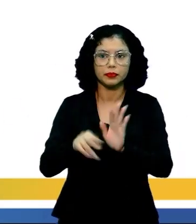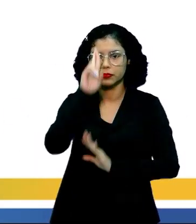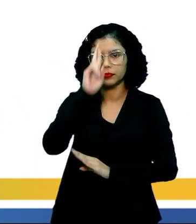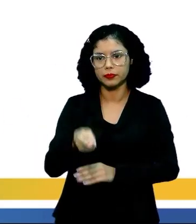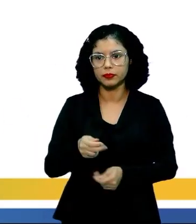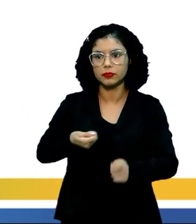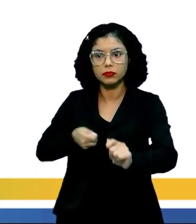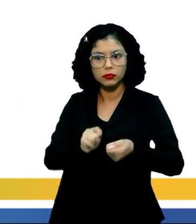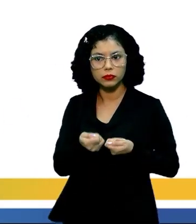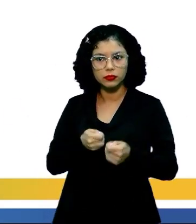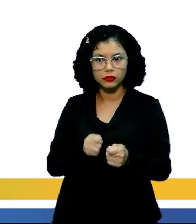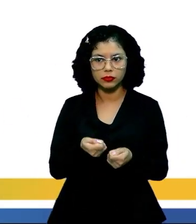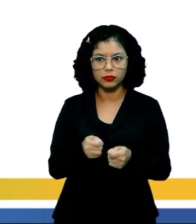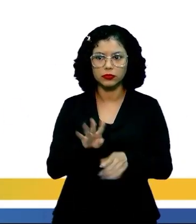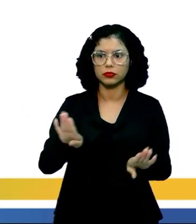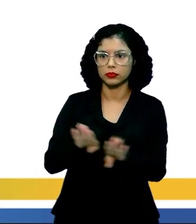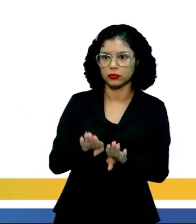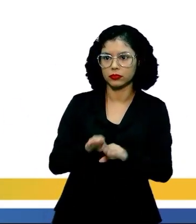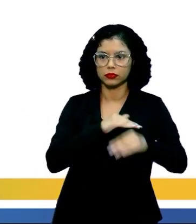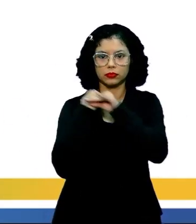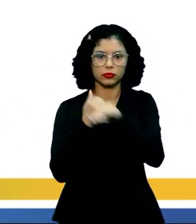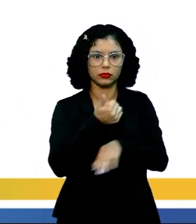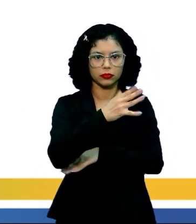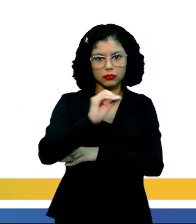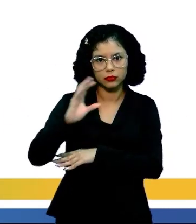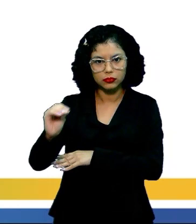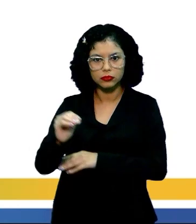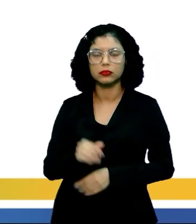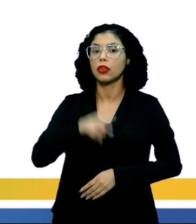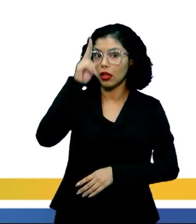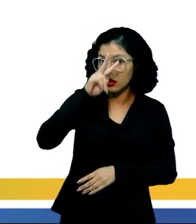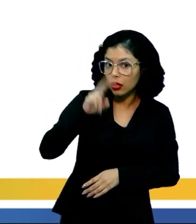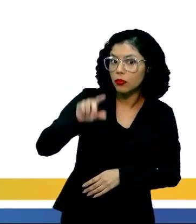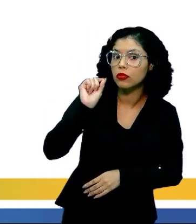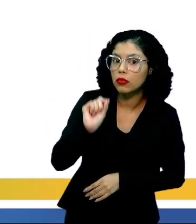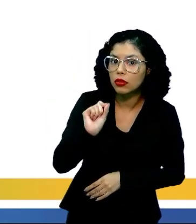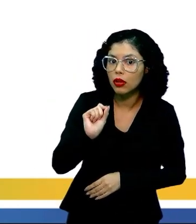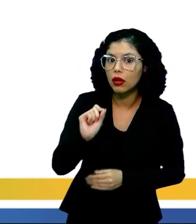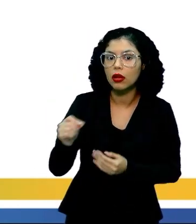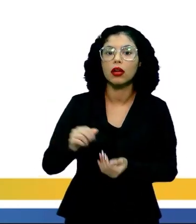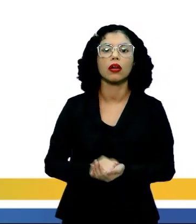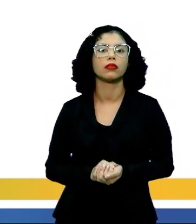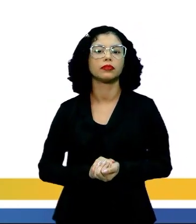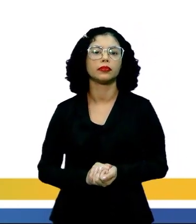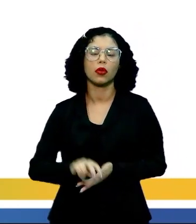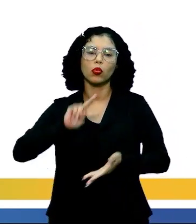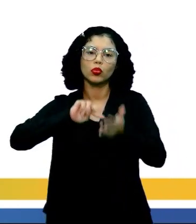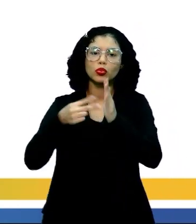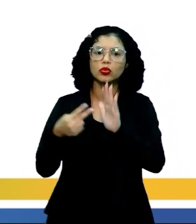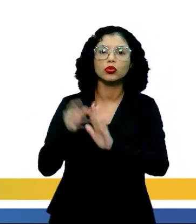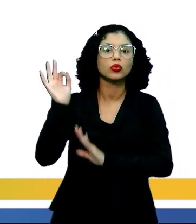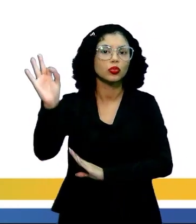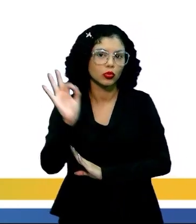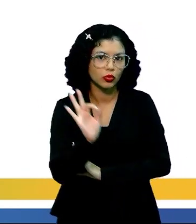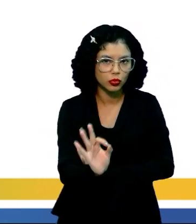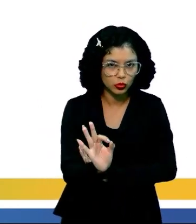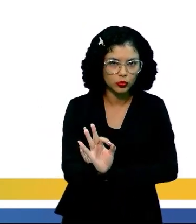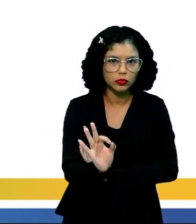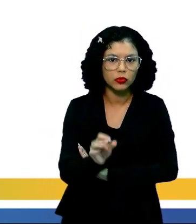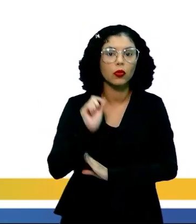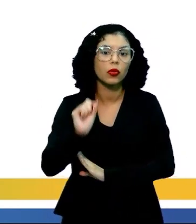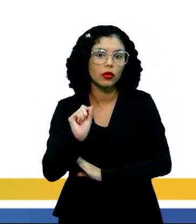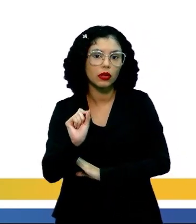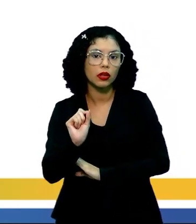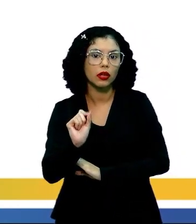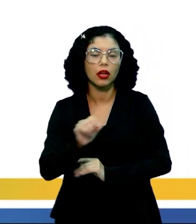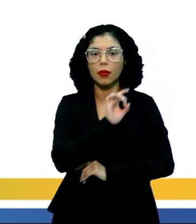representa uma razão cujo denominador é igual a 100. Lembre-se bem disso em relação a quê? O que significa porcento?